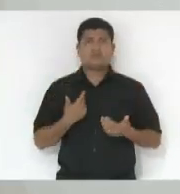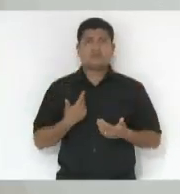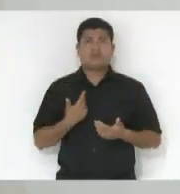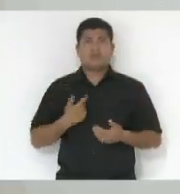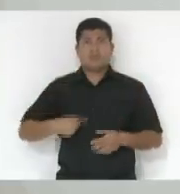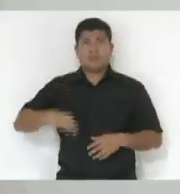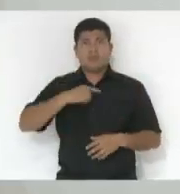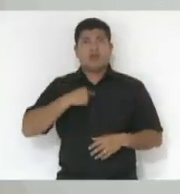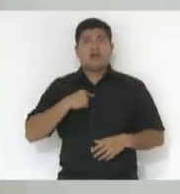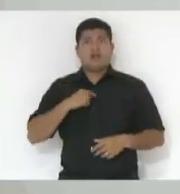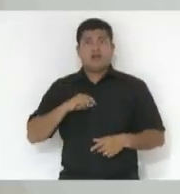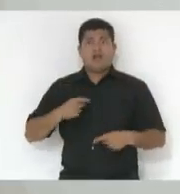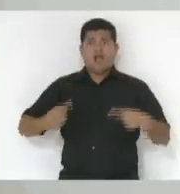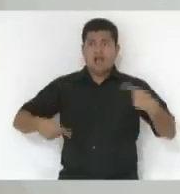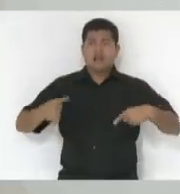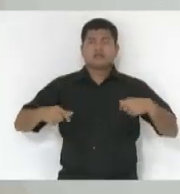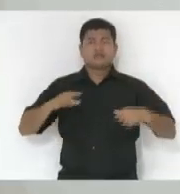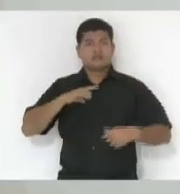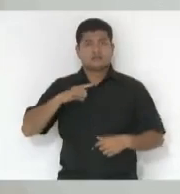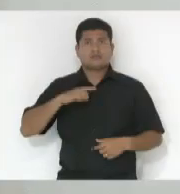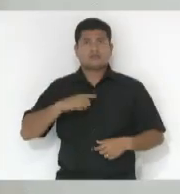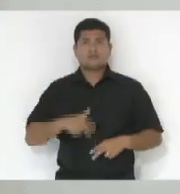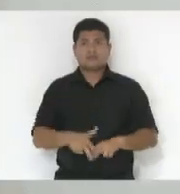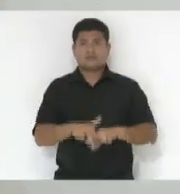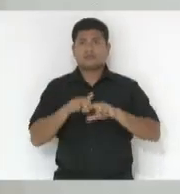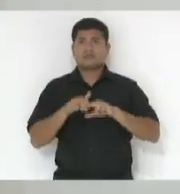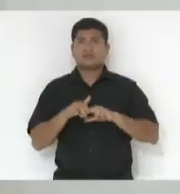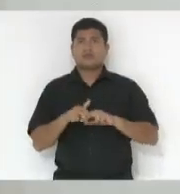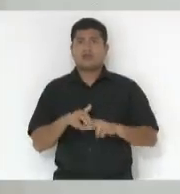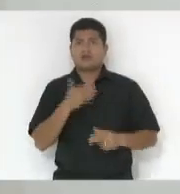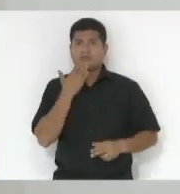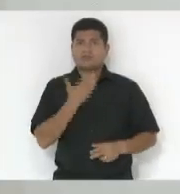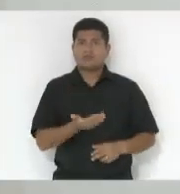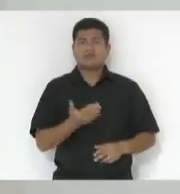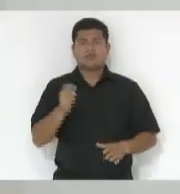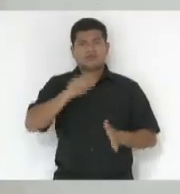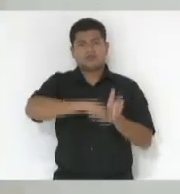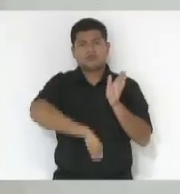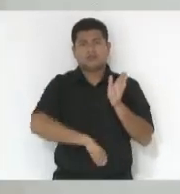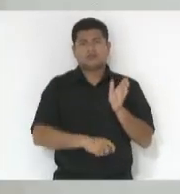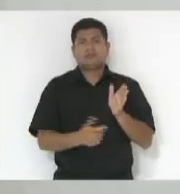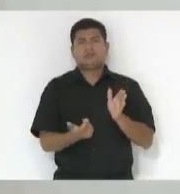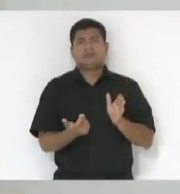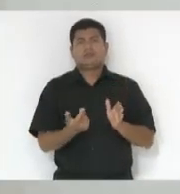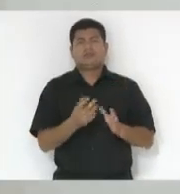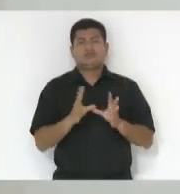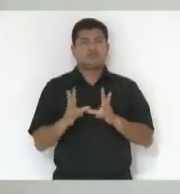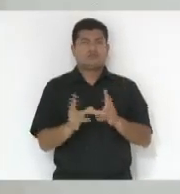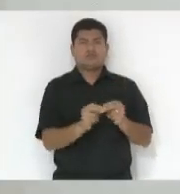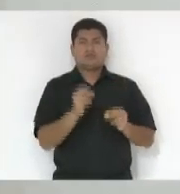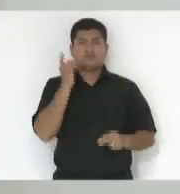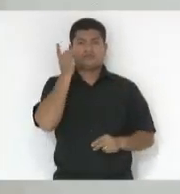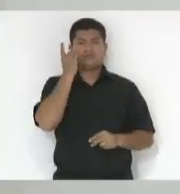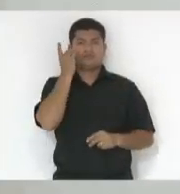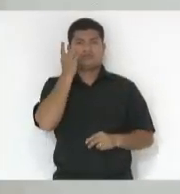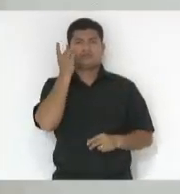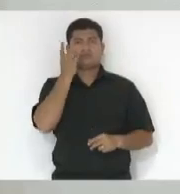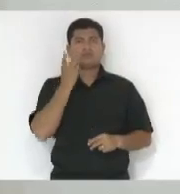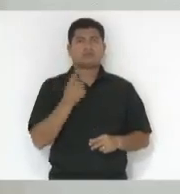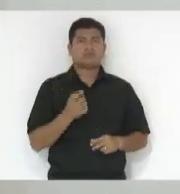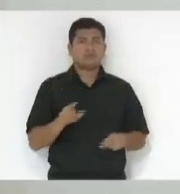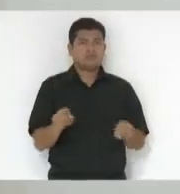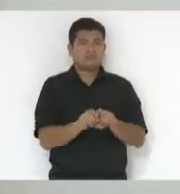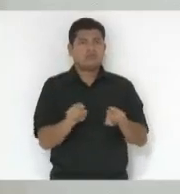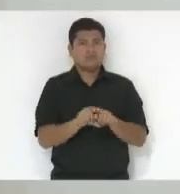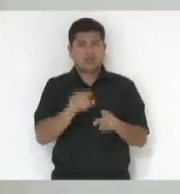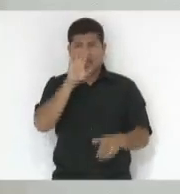nós façamos aqui o debate. Por isso, estou pedindo a assinatura de todos os deputados que também